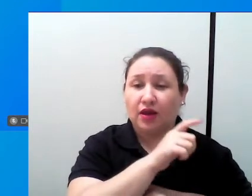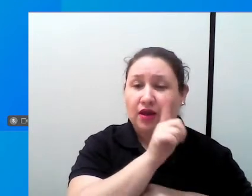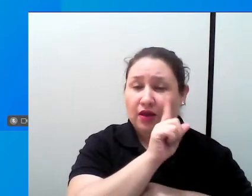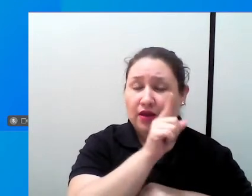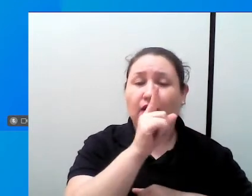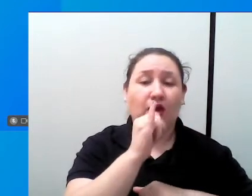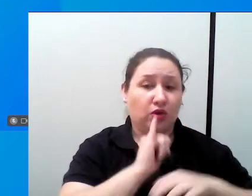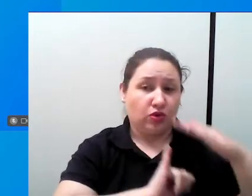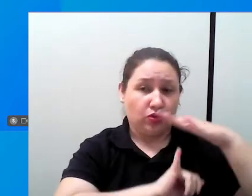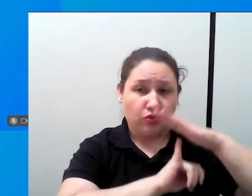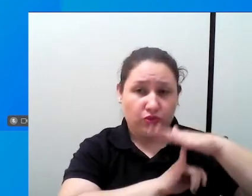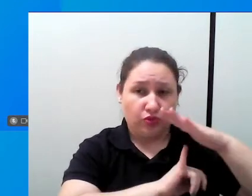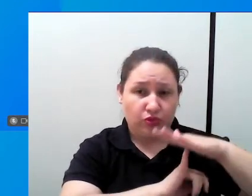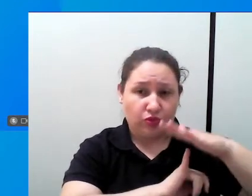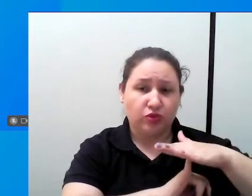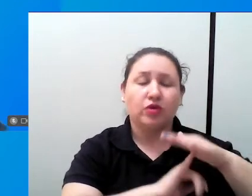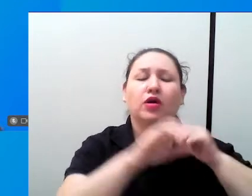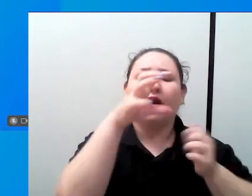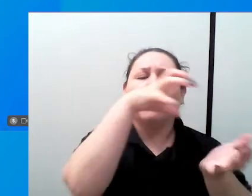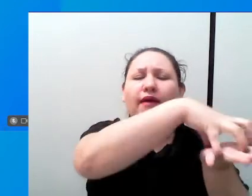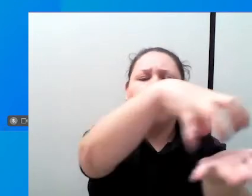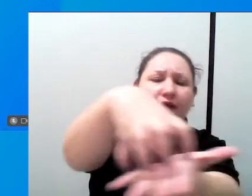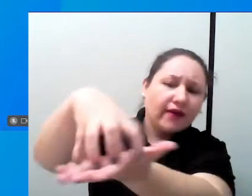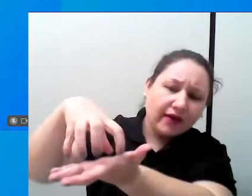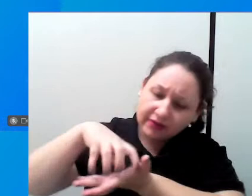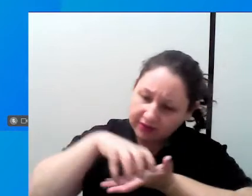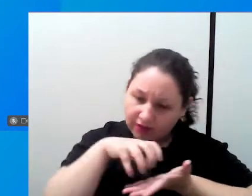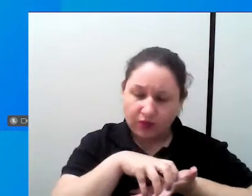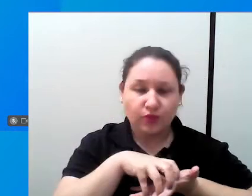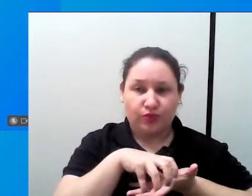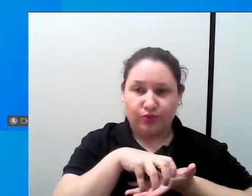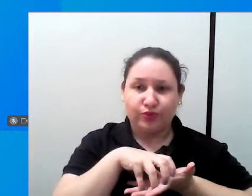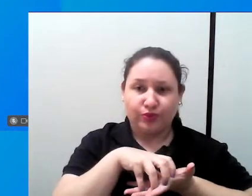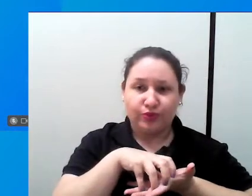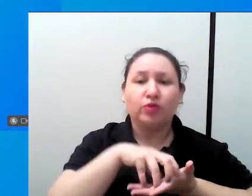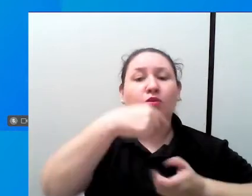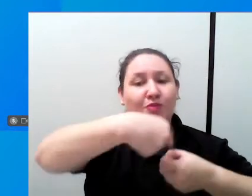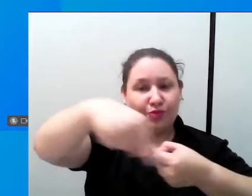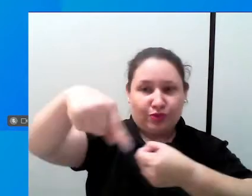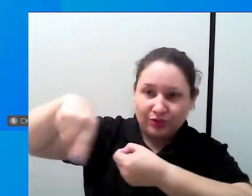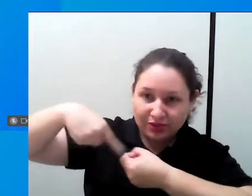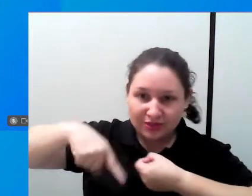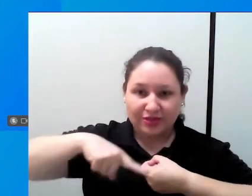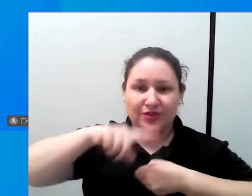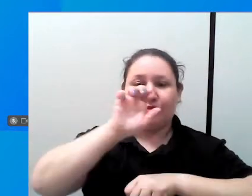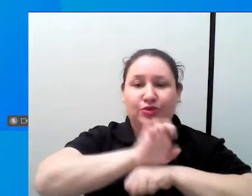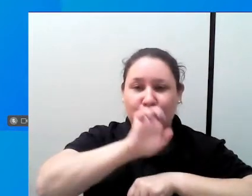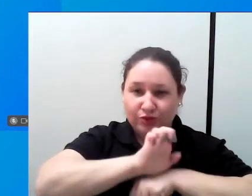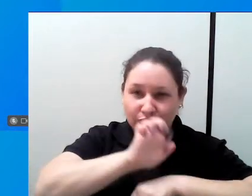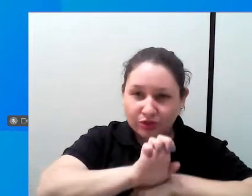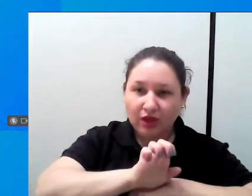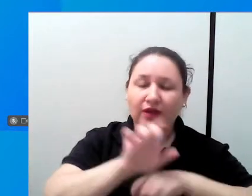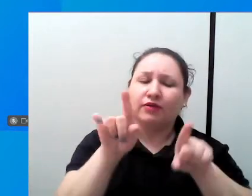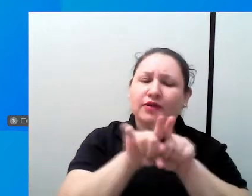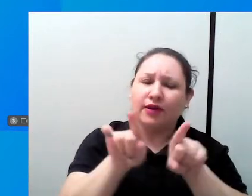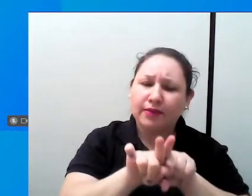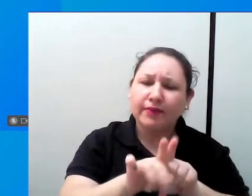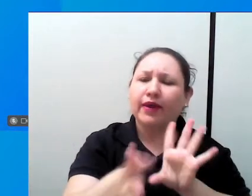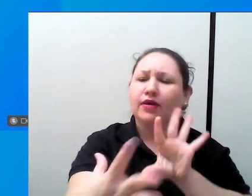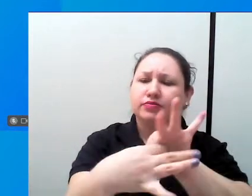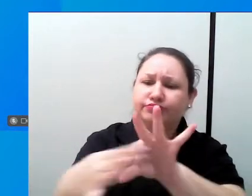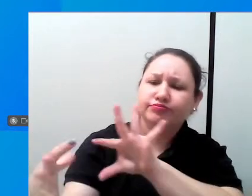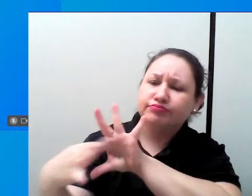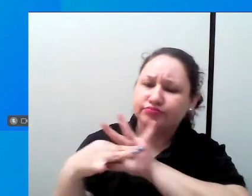com representantes dos campi. Acho importante fazer esse resgate, trazer esses dados, para que aqueles que nos